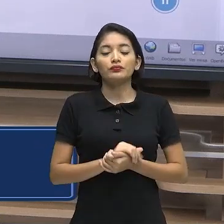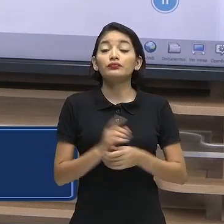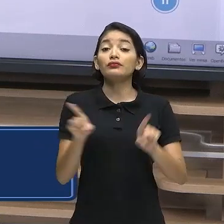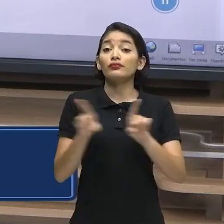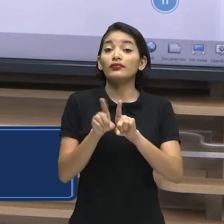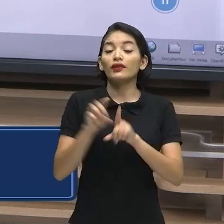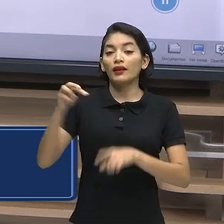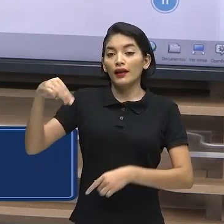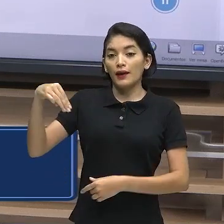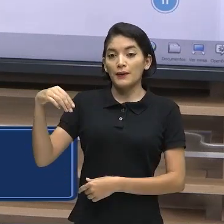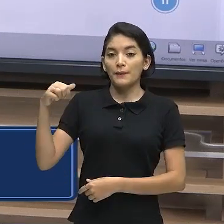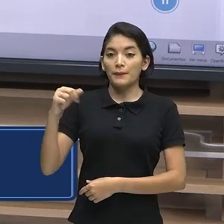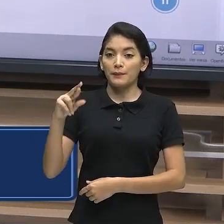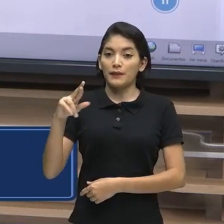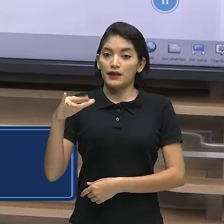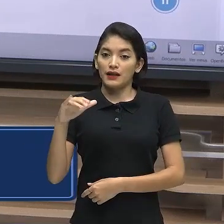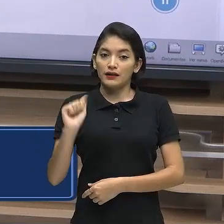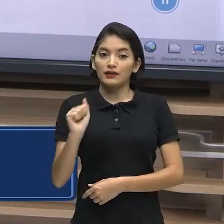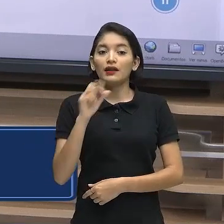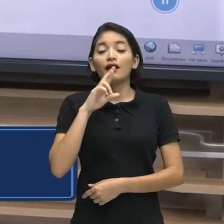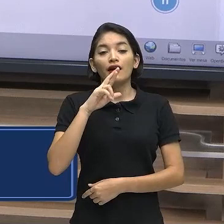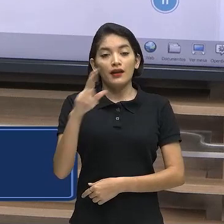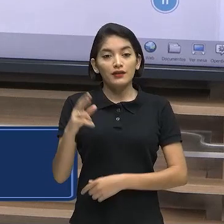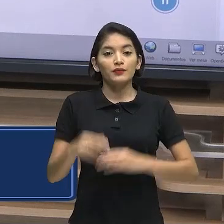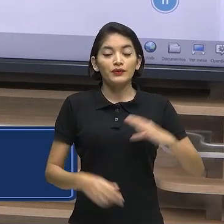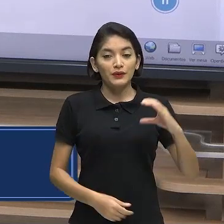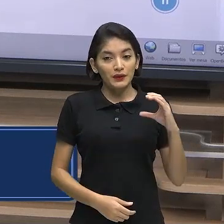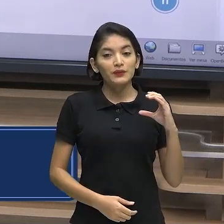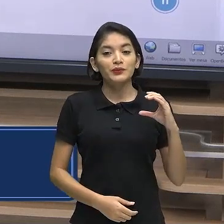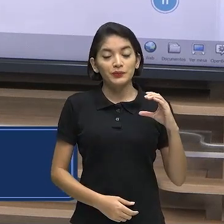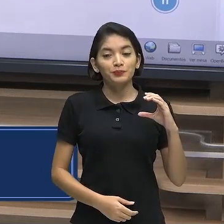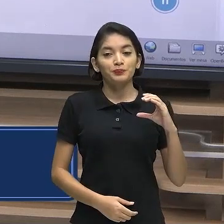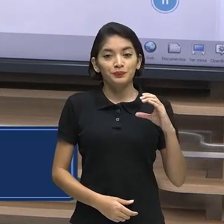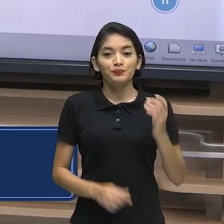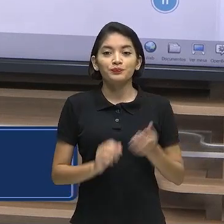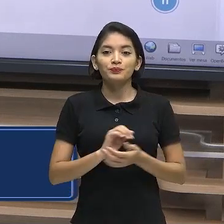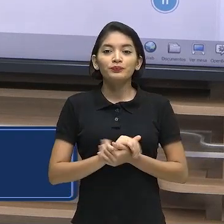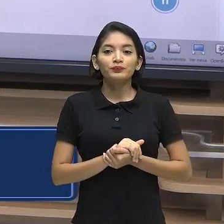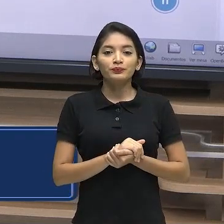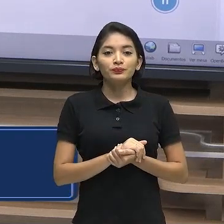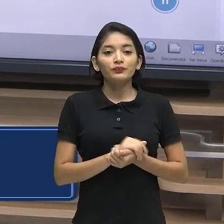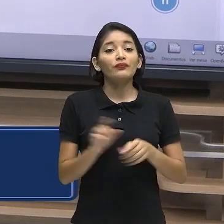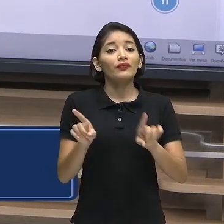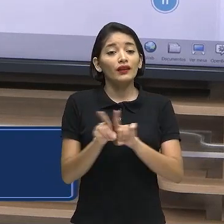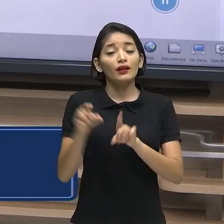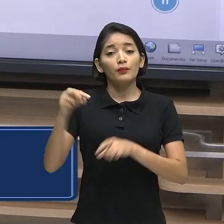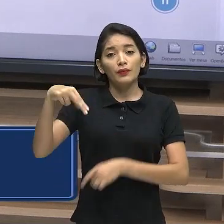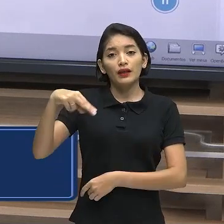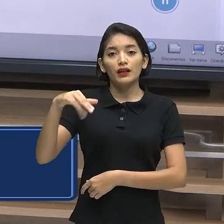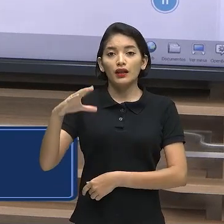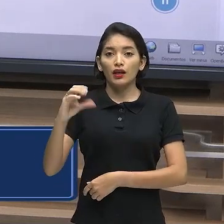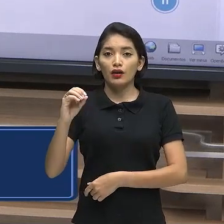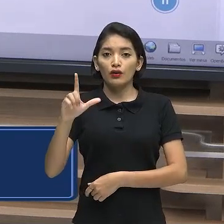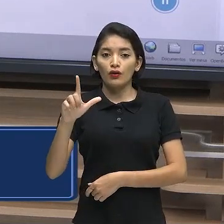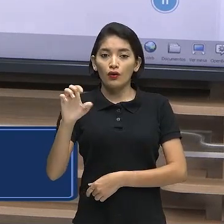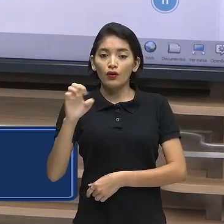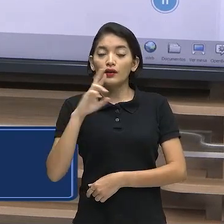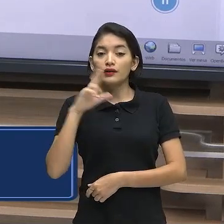Maria, né? A Maria marcou a alternativa C, solo umífero. Nicole, letra